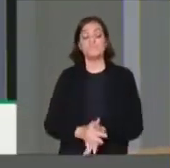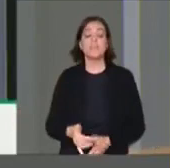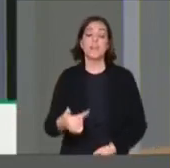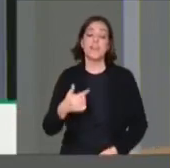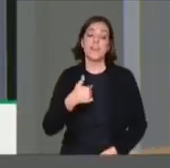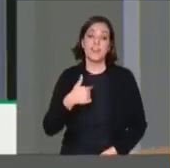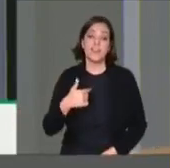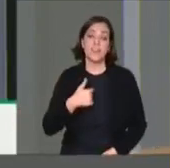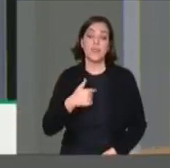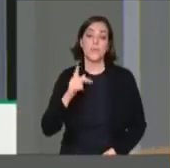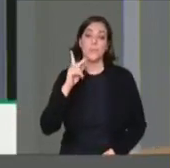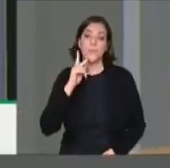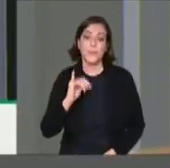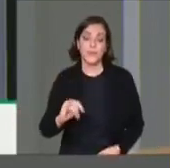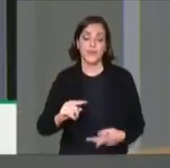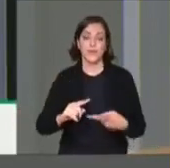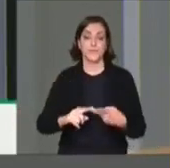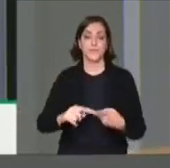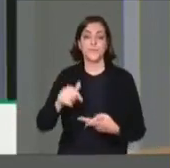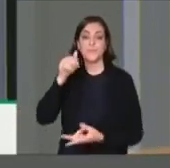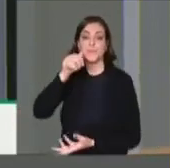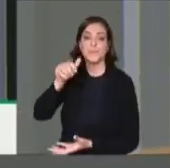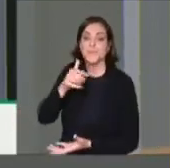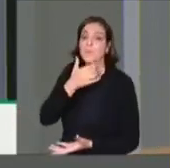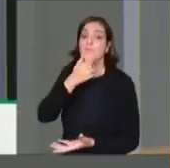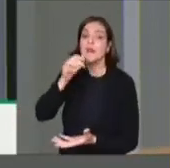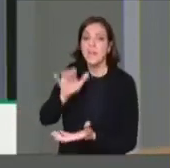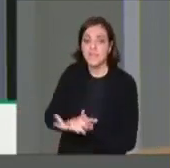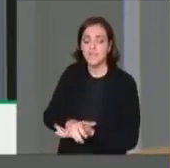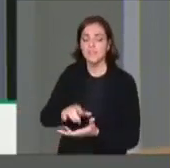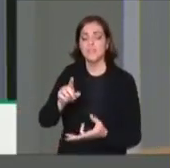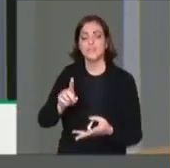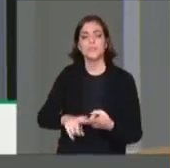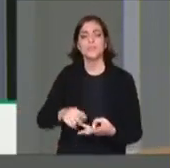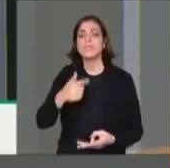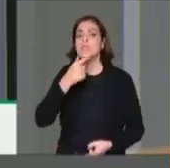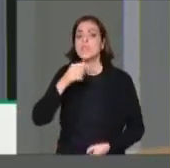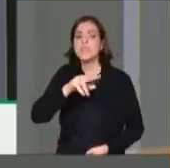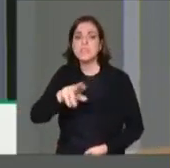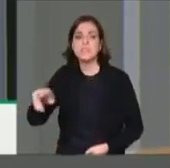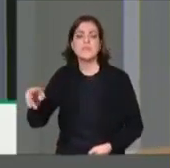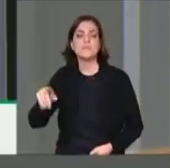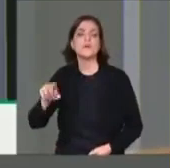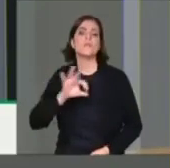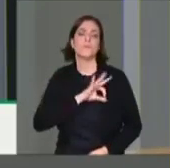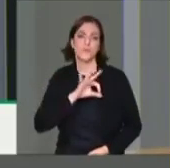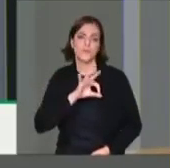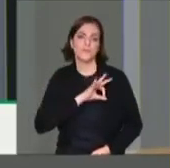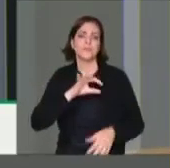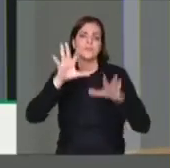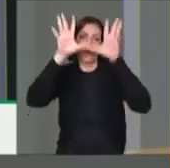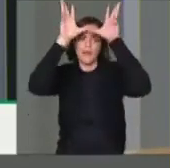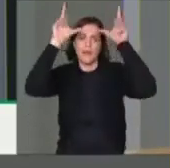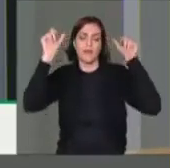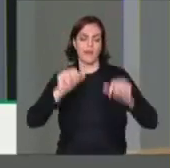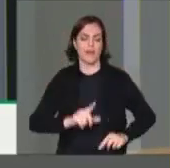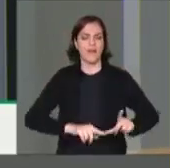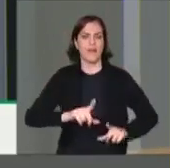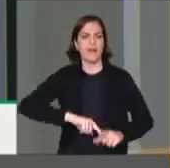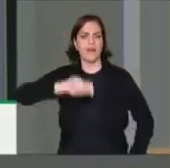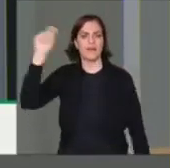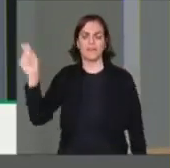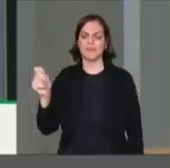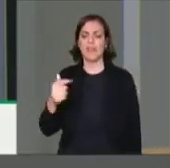irmã e esposa de membros das forças policiais do meu estado do Acre. Tenho amigos policiais militares e não os reconheço